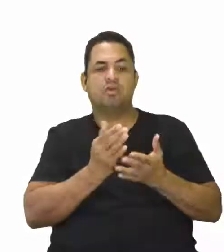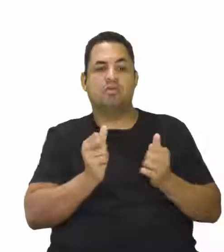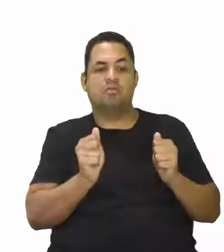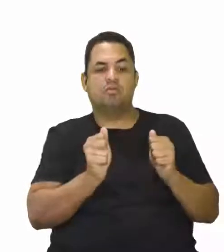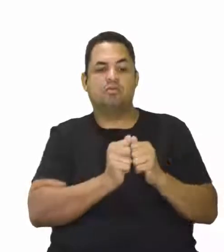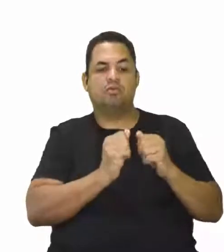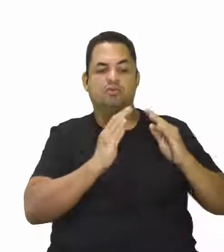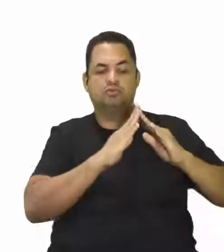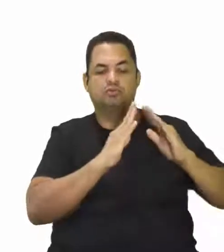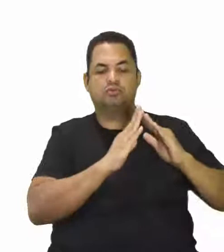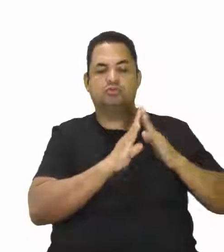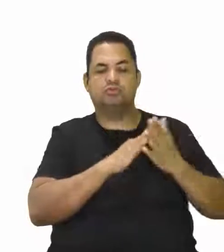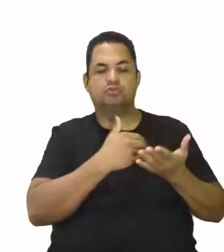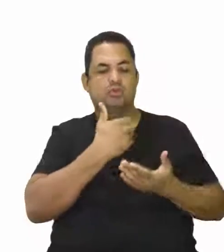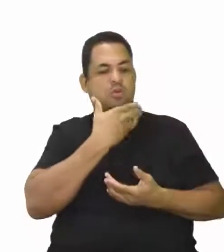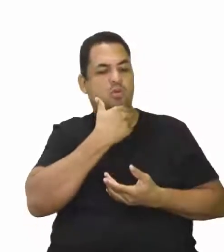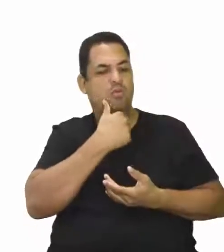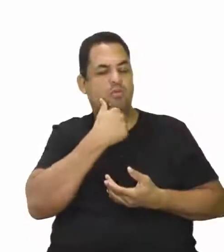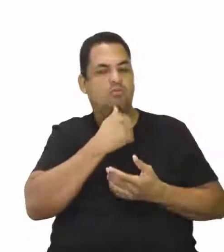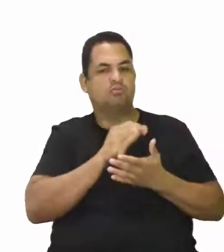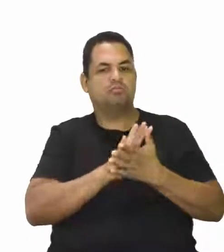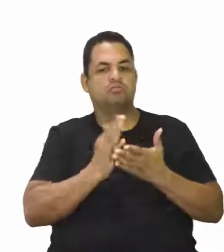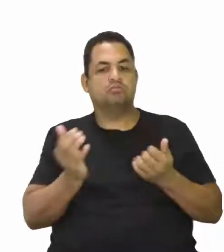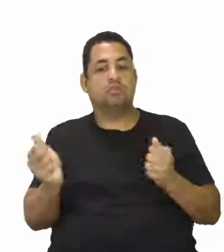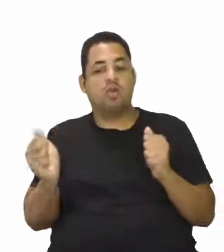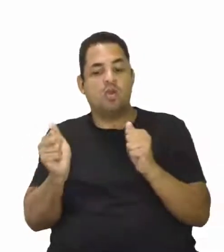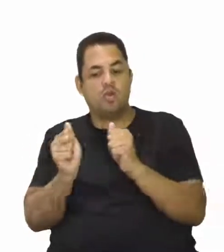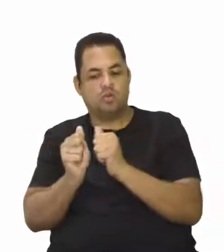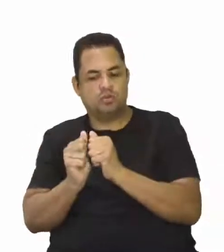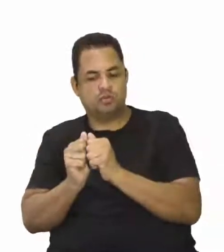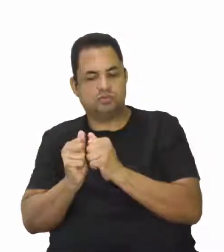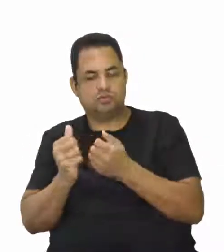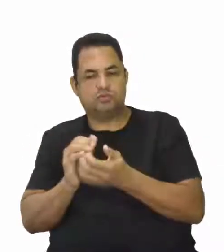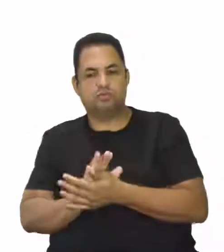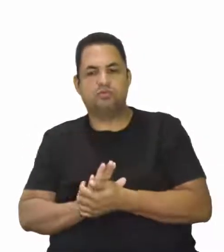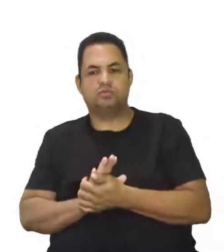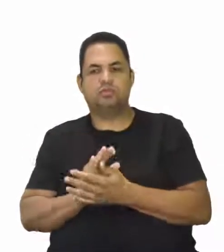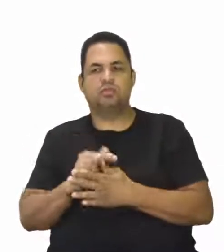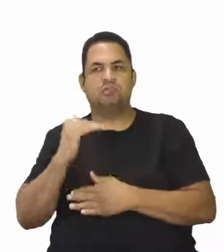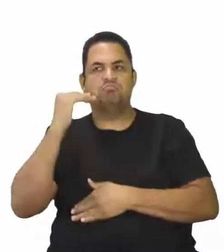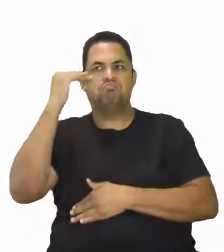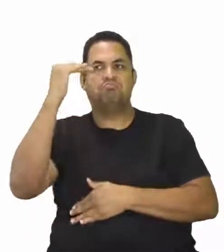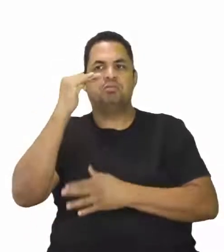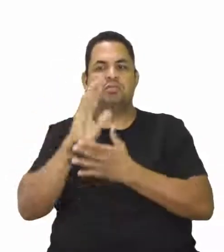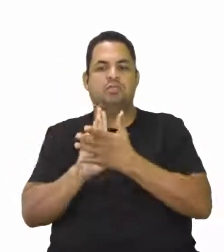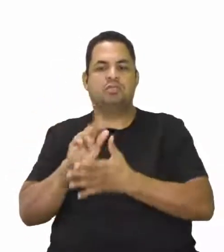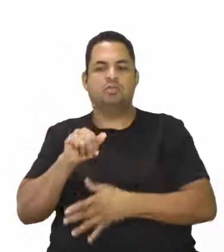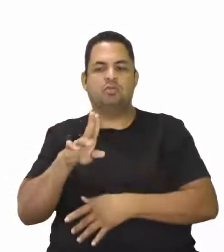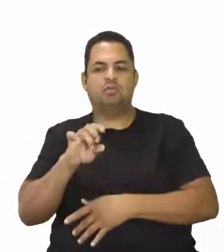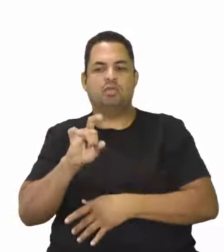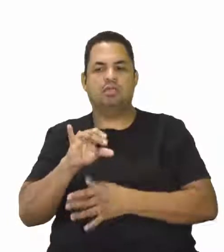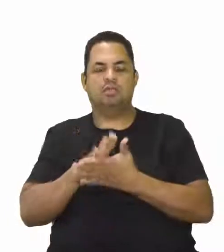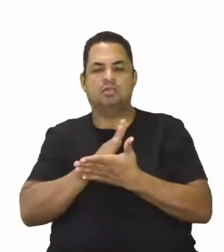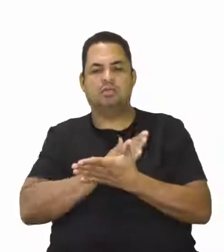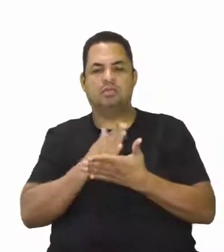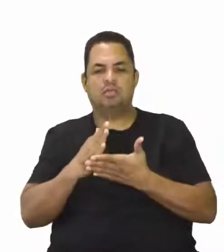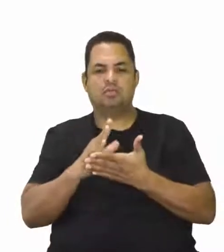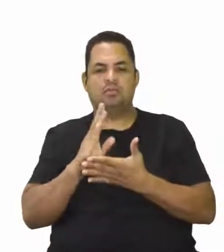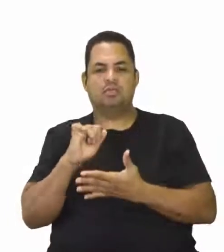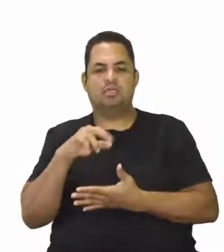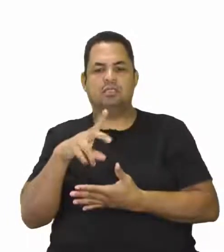e Juan de Cárcamo, que é um jovem da alta nobreza. Tudo começa em Madrid, quando o